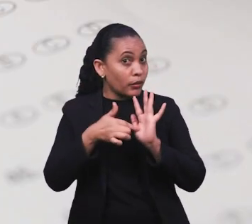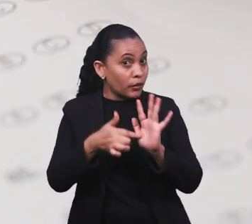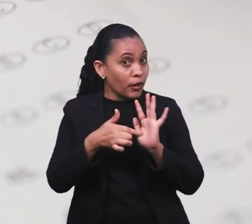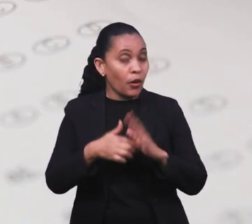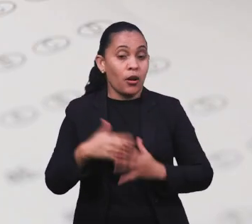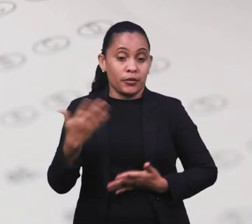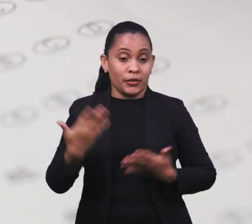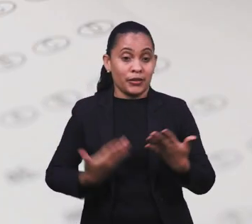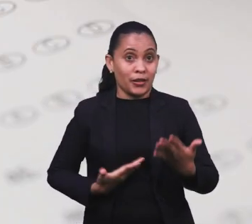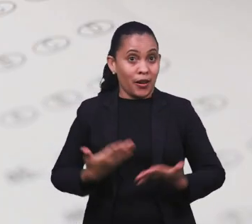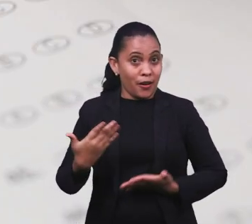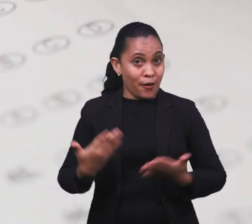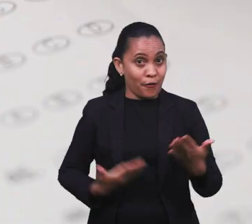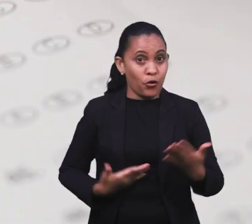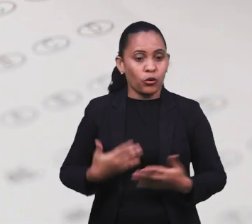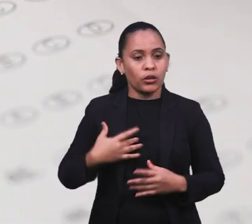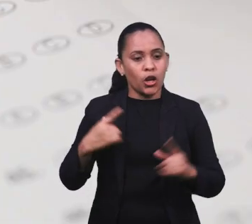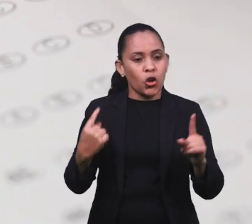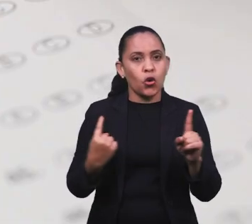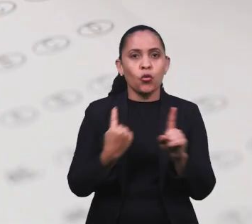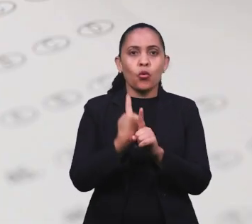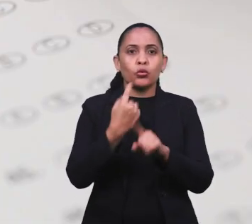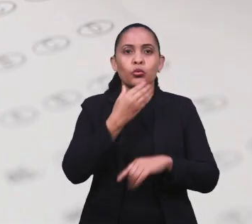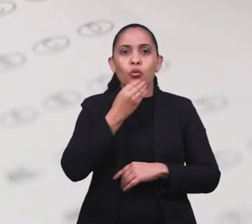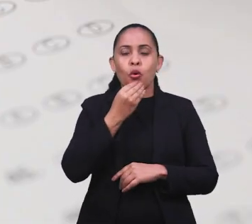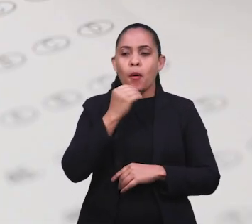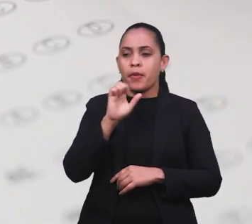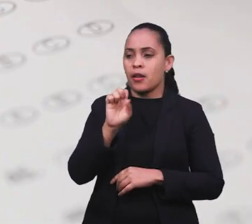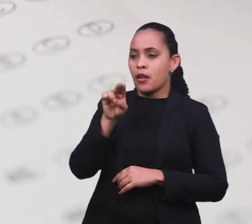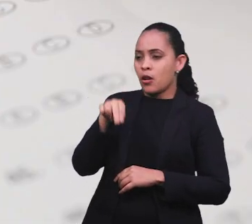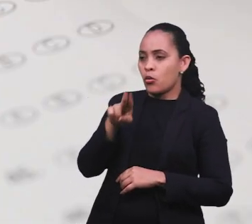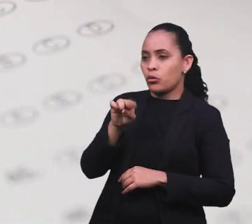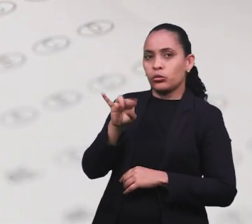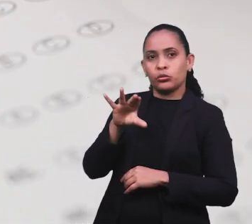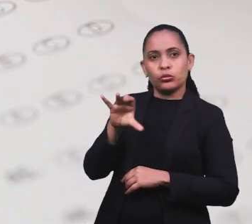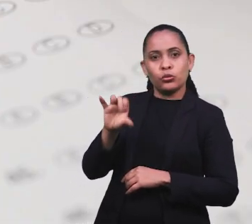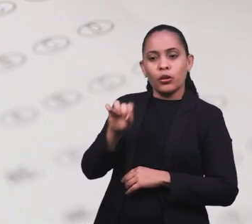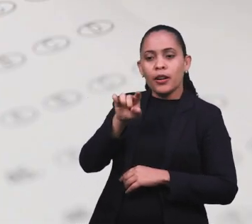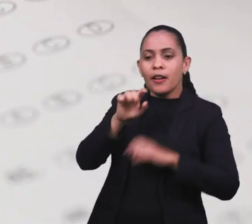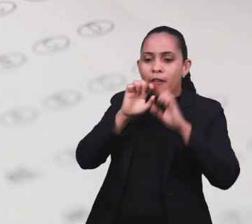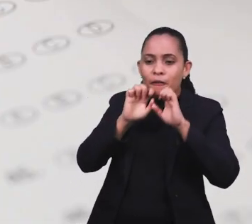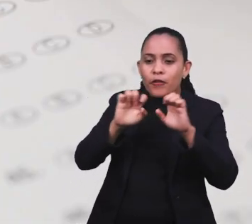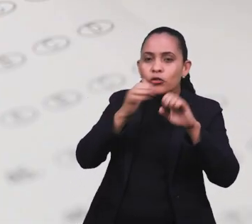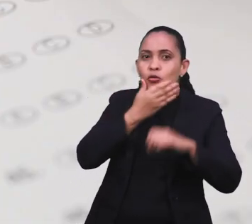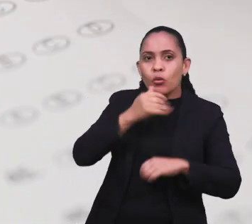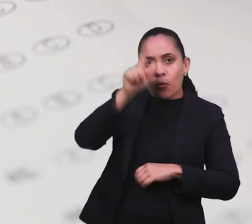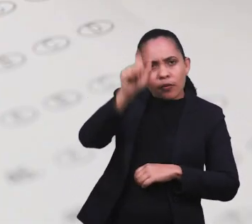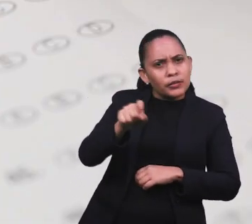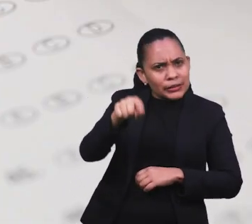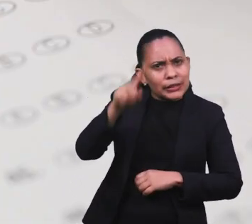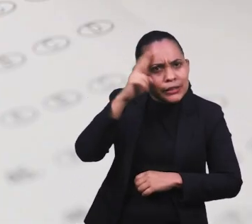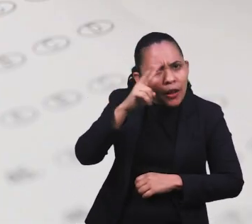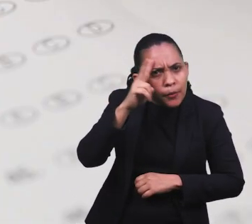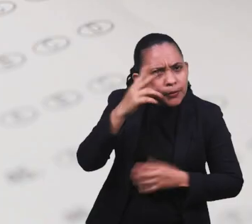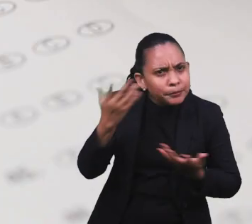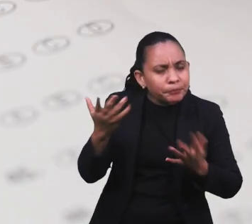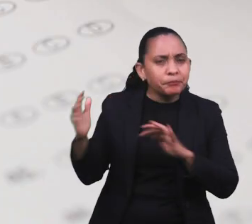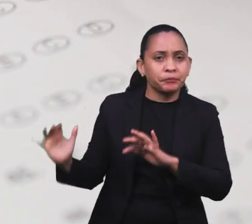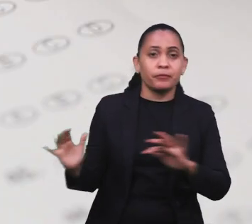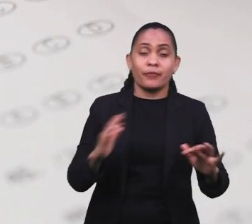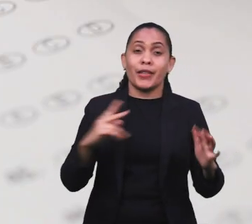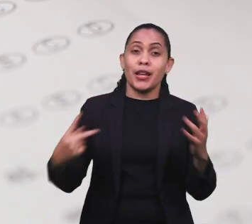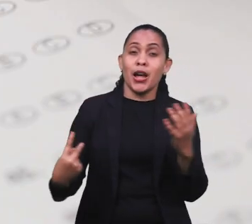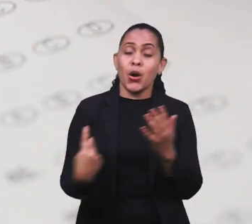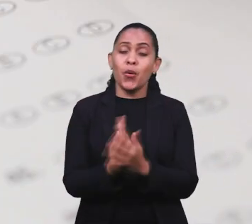ao servo Filipe quando ele encontrou um eunuco e ele evangelizou esse eunuco. Vocês lembram disso? E